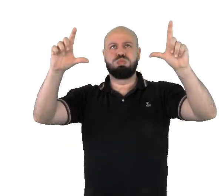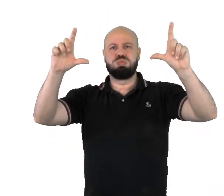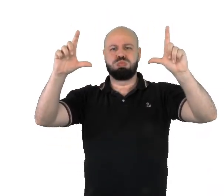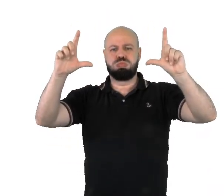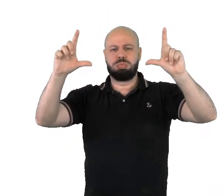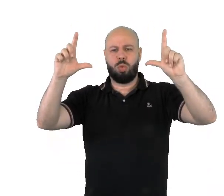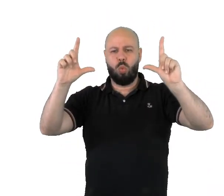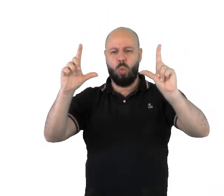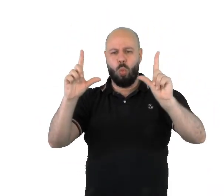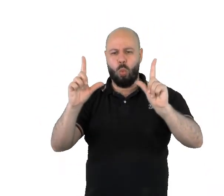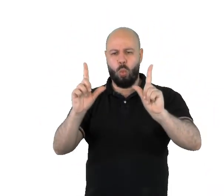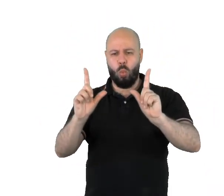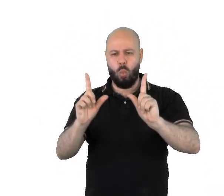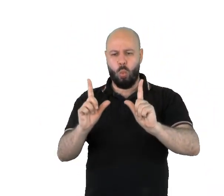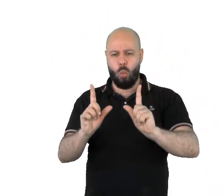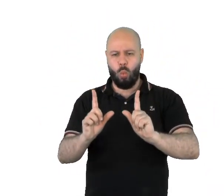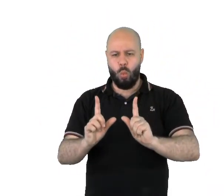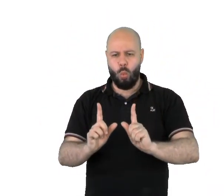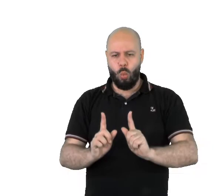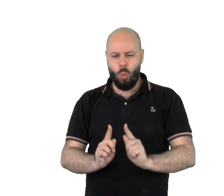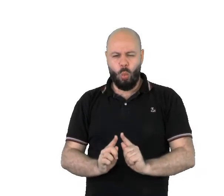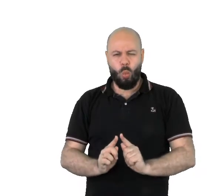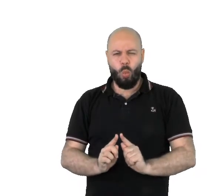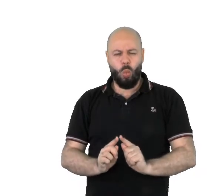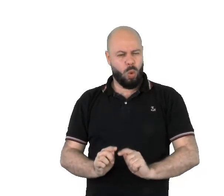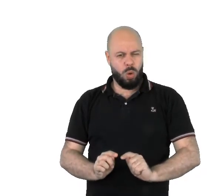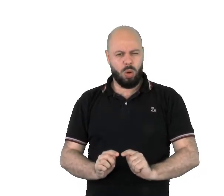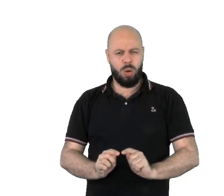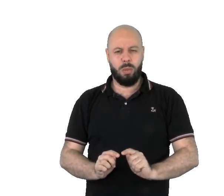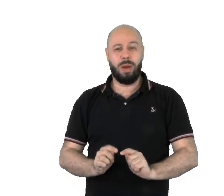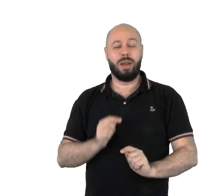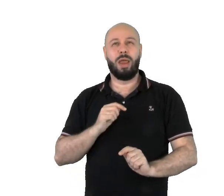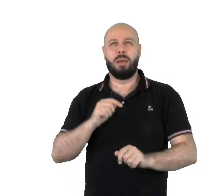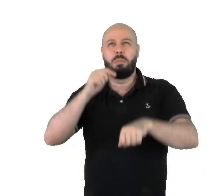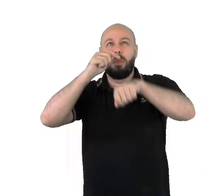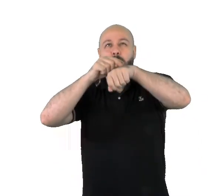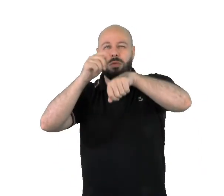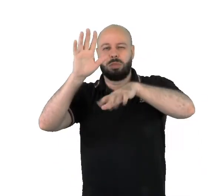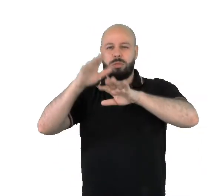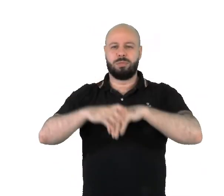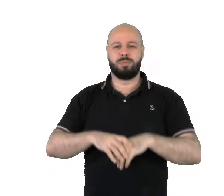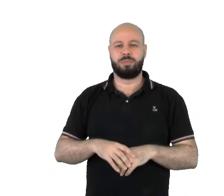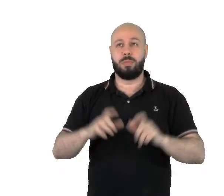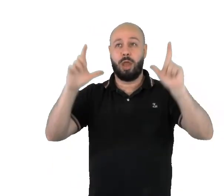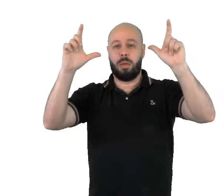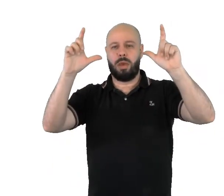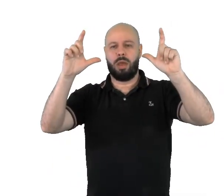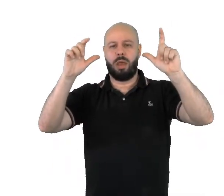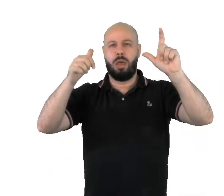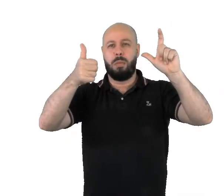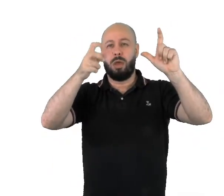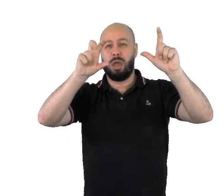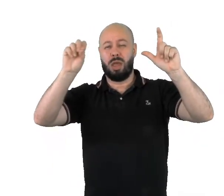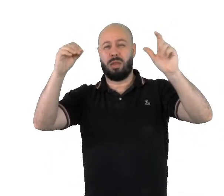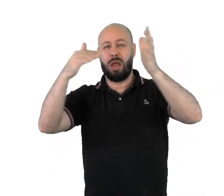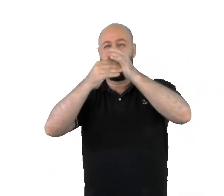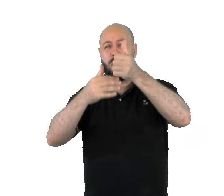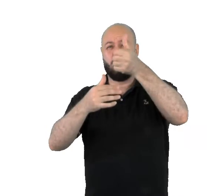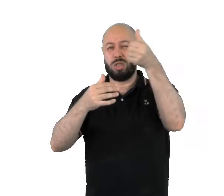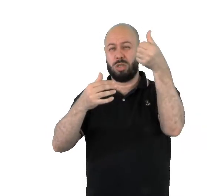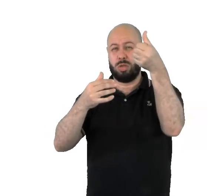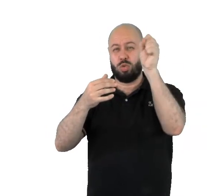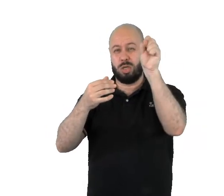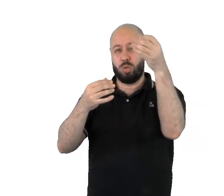Vem abaixando, vem diminuindo e vem diminuindo. E eles têm umas datas ali, ó. O mapa grande é de 1500 a